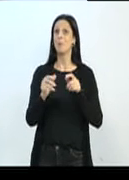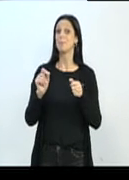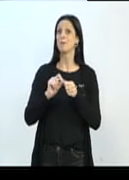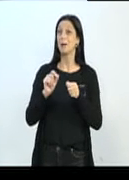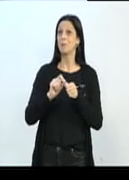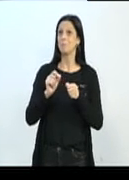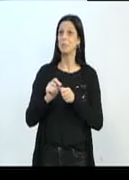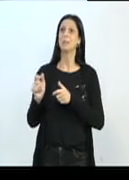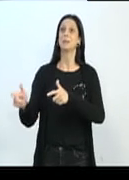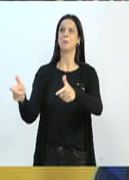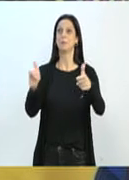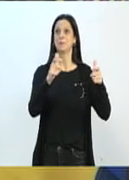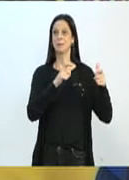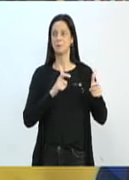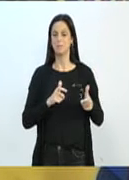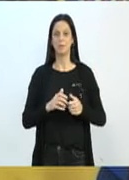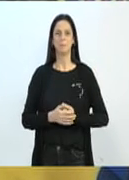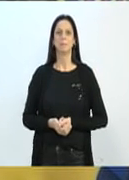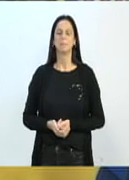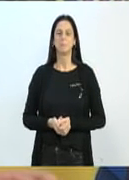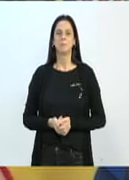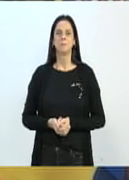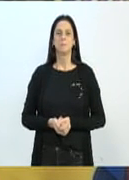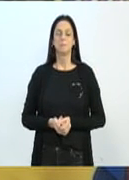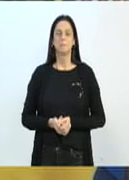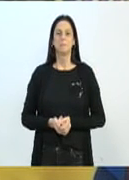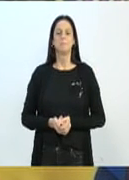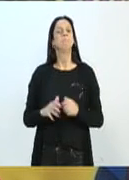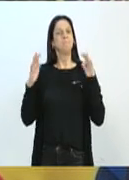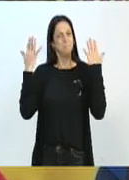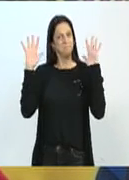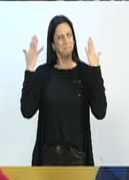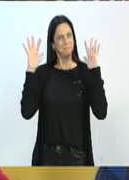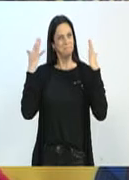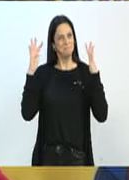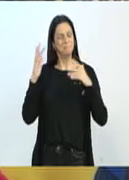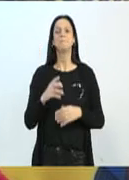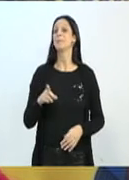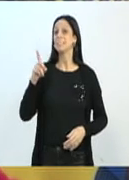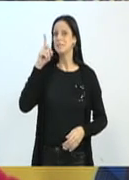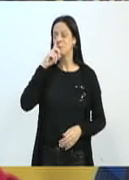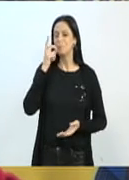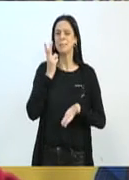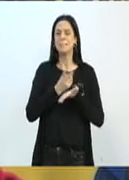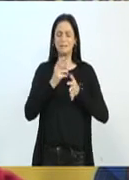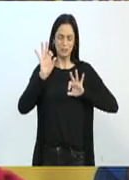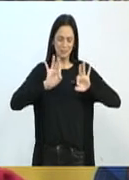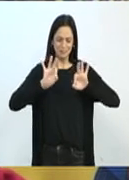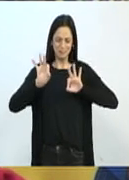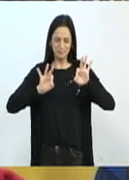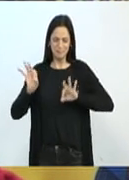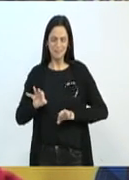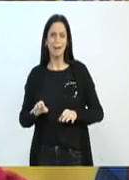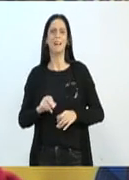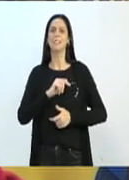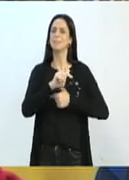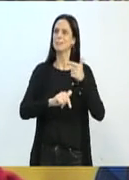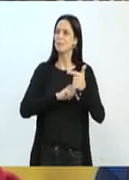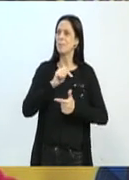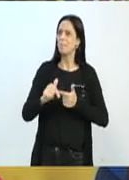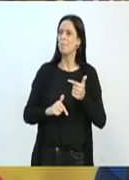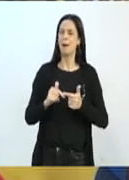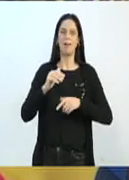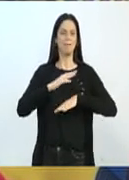nos bairros é tão parabeniza essas Mães sempre estão organizadas com seus trabalhos